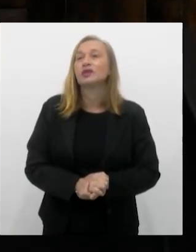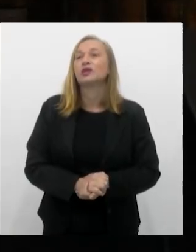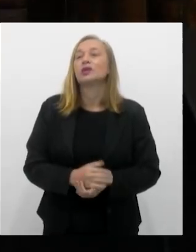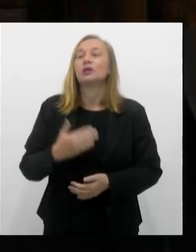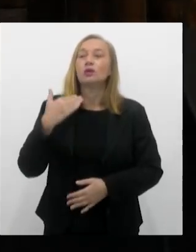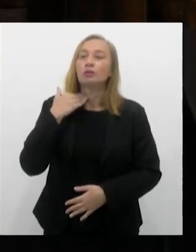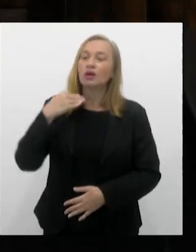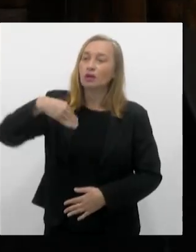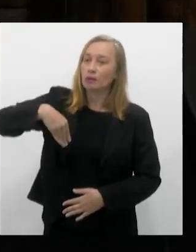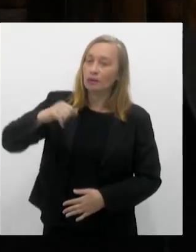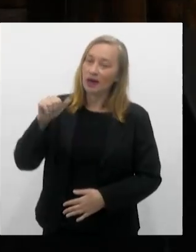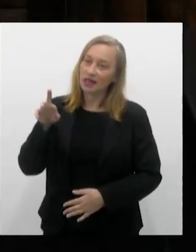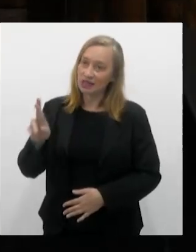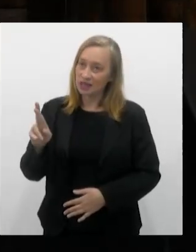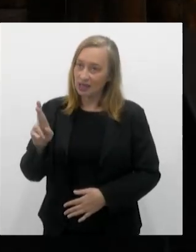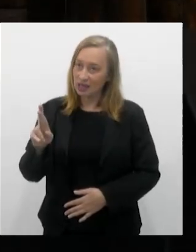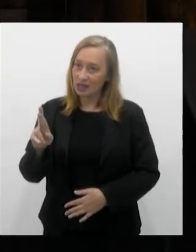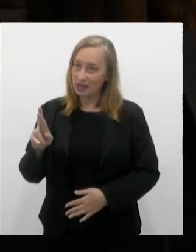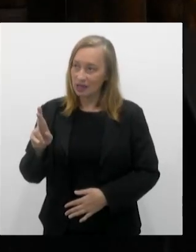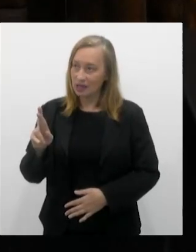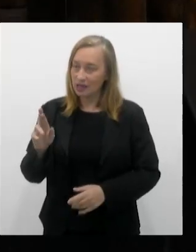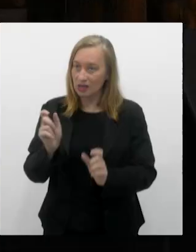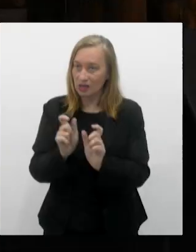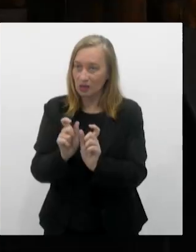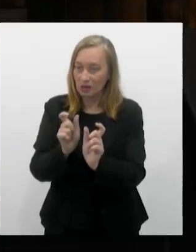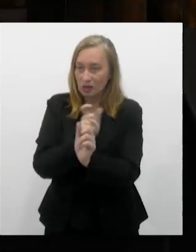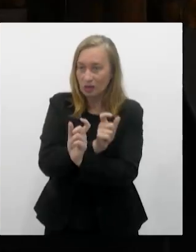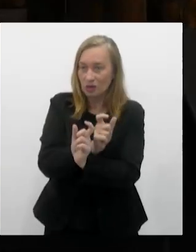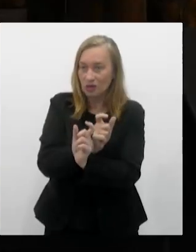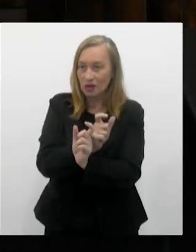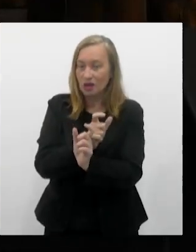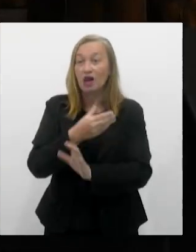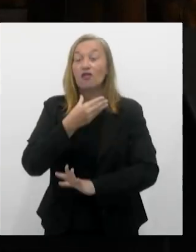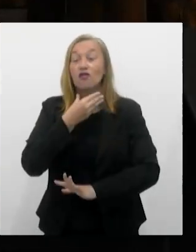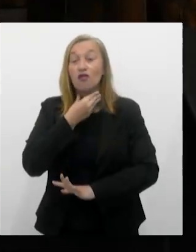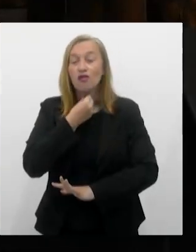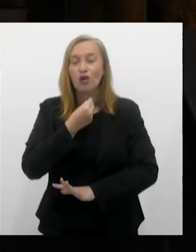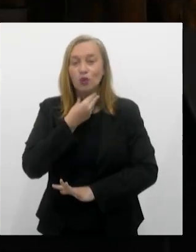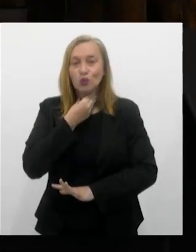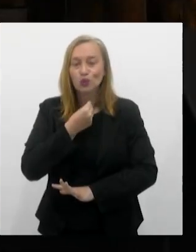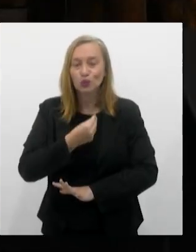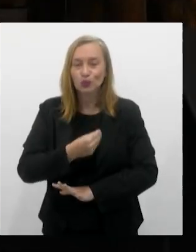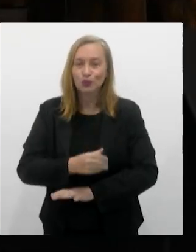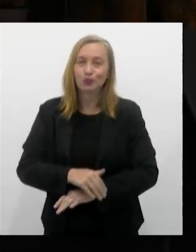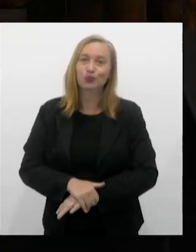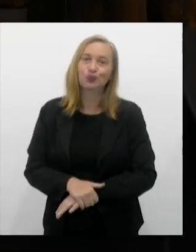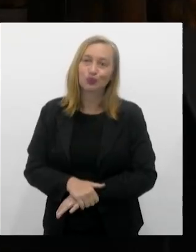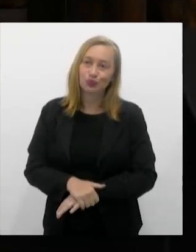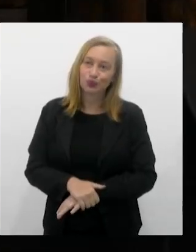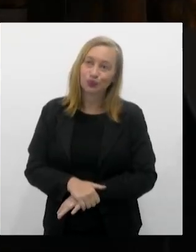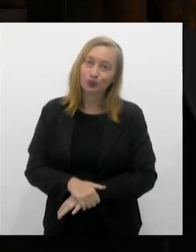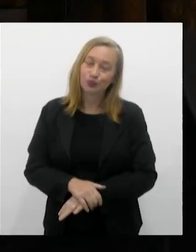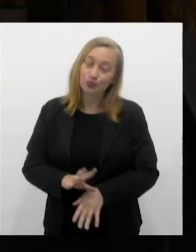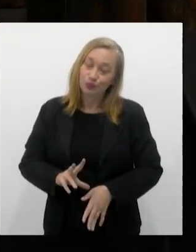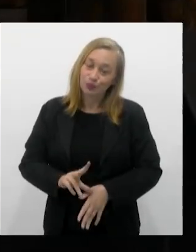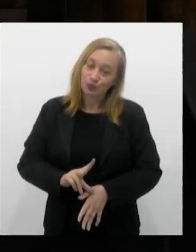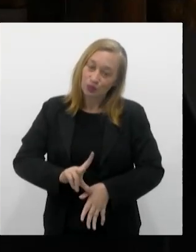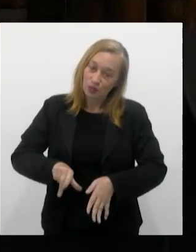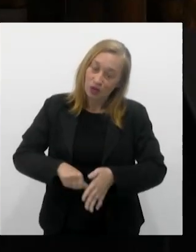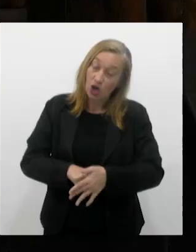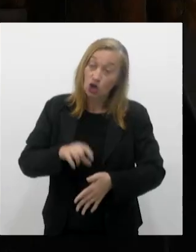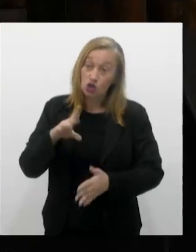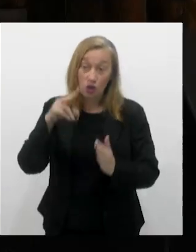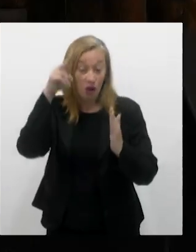se tornou sinônimo de falcatrua. É só ler